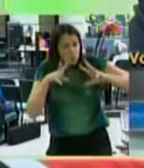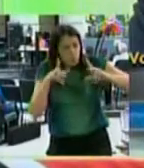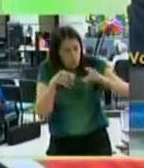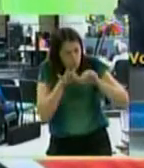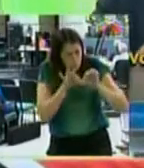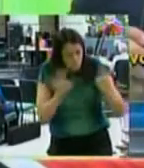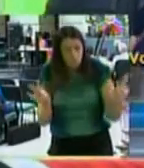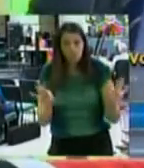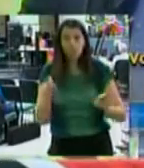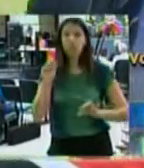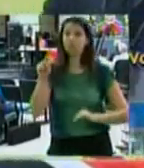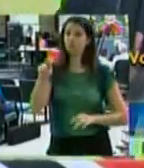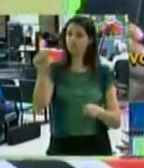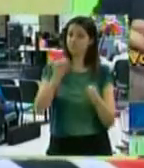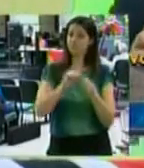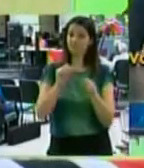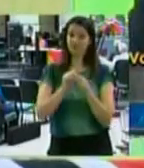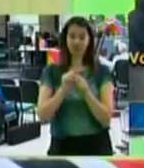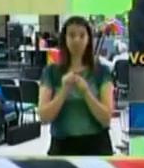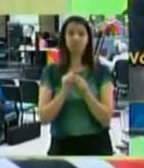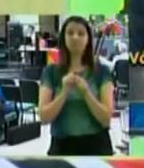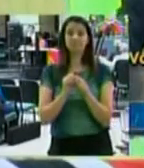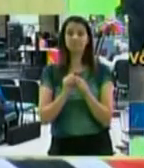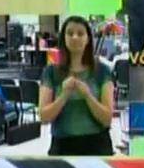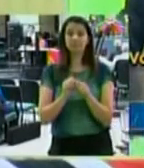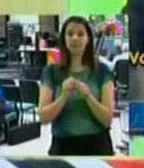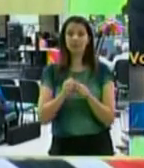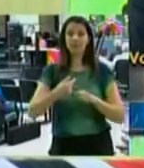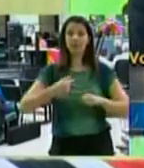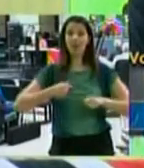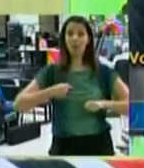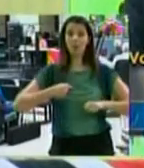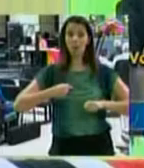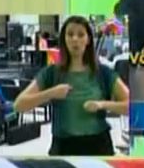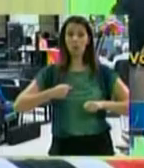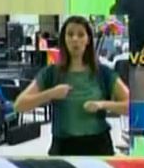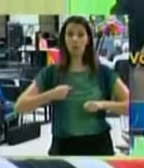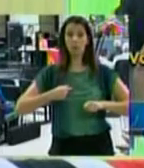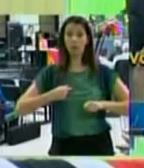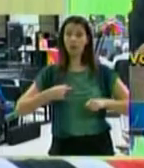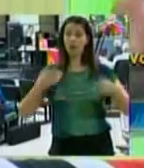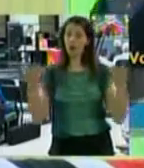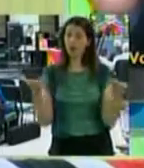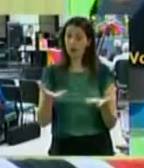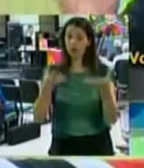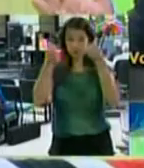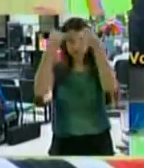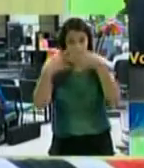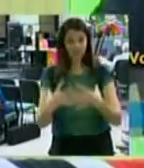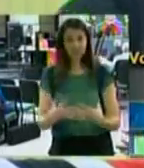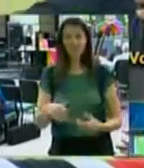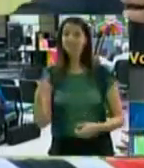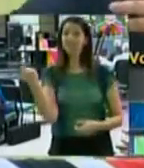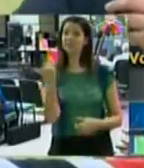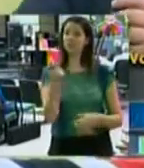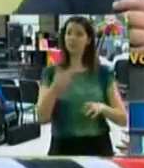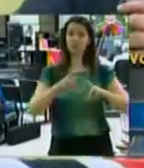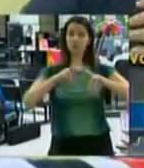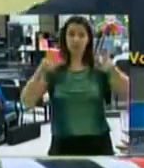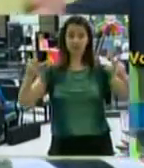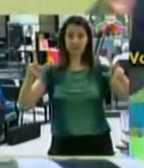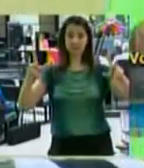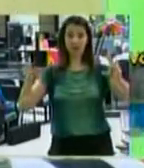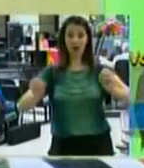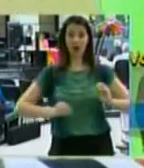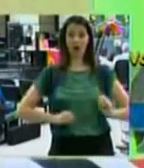vocês praticam. E eu abro um parêntese para dizer, senhores, que não existe diferença entre